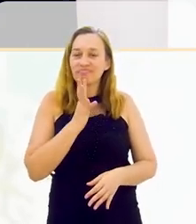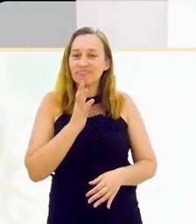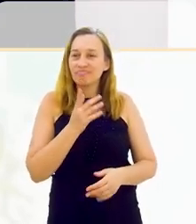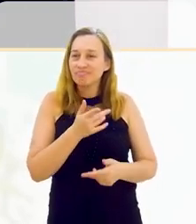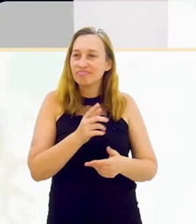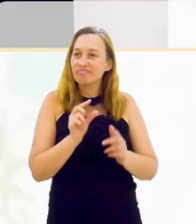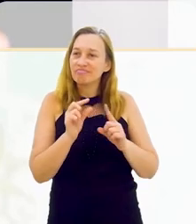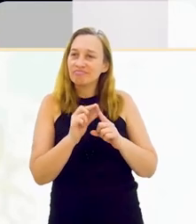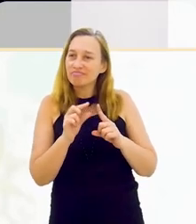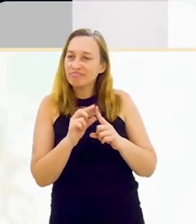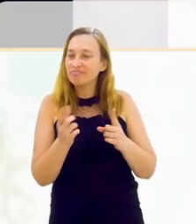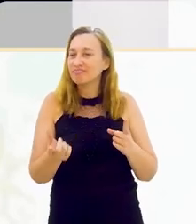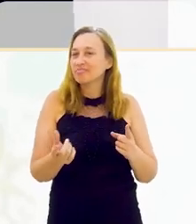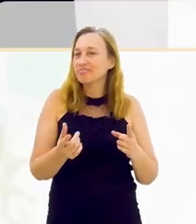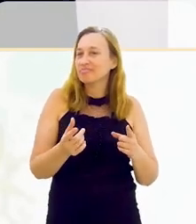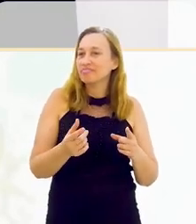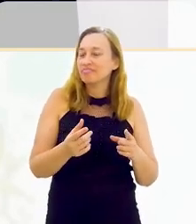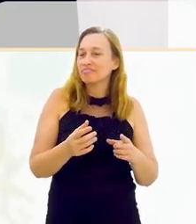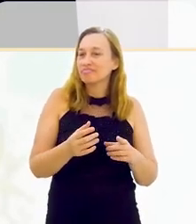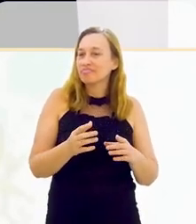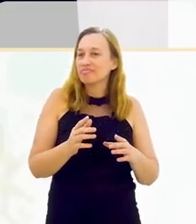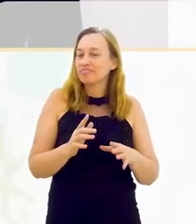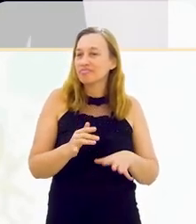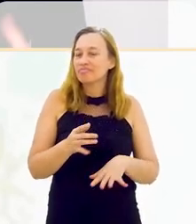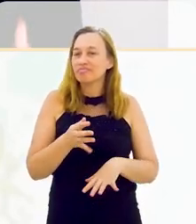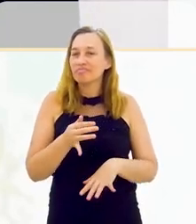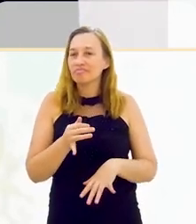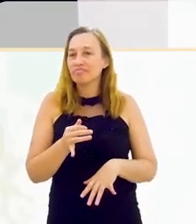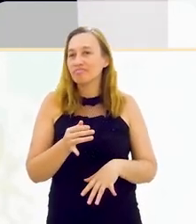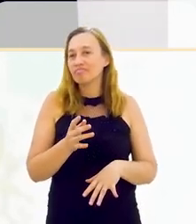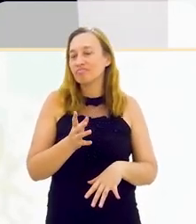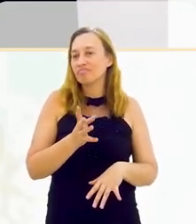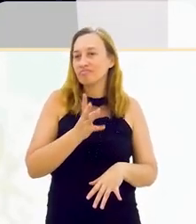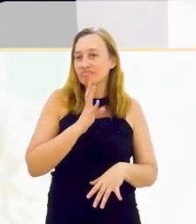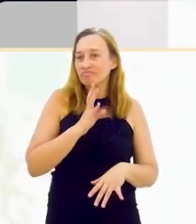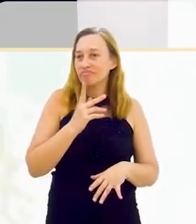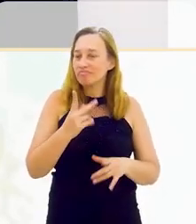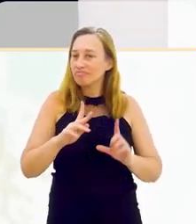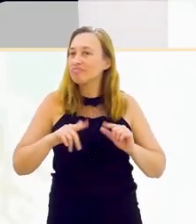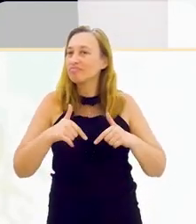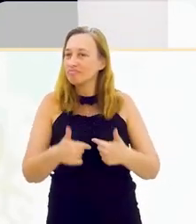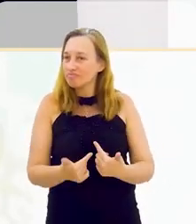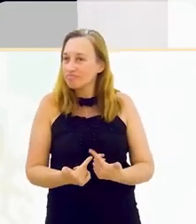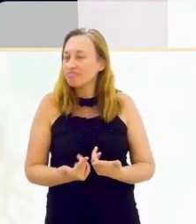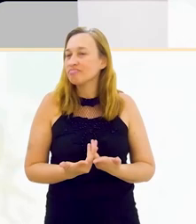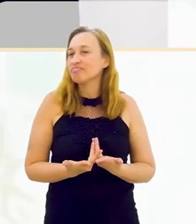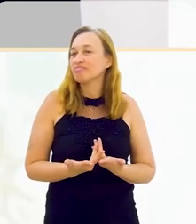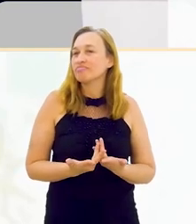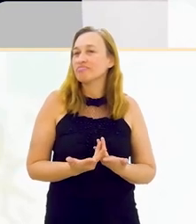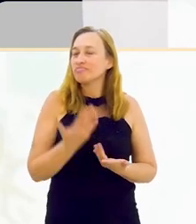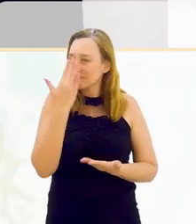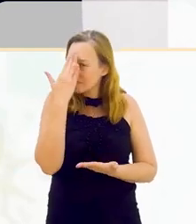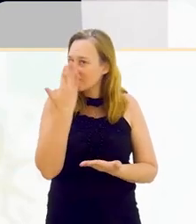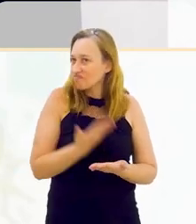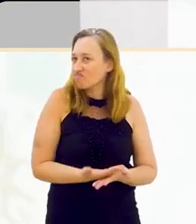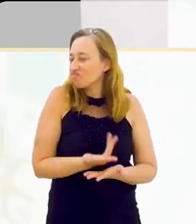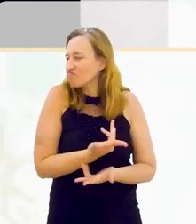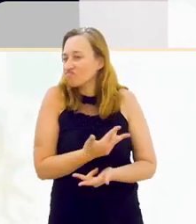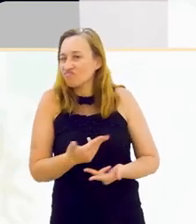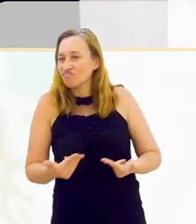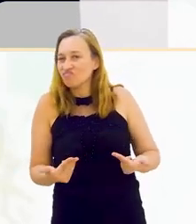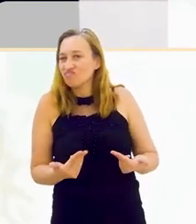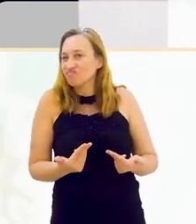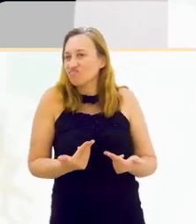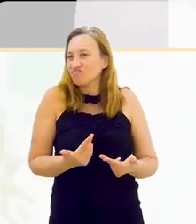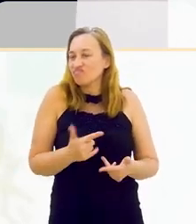e praticando, conhecendo a palavra, conhecendo a sua maneira de se expressar. Acho que não, eu acredito que